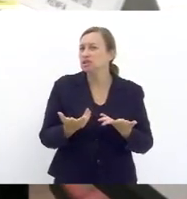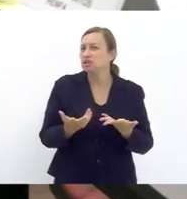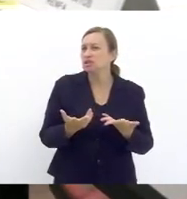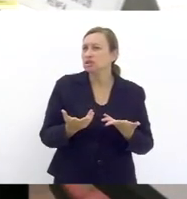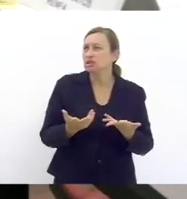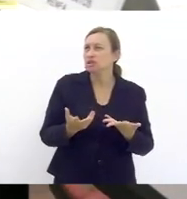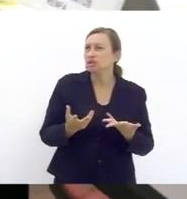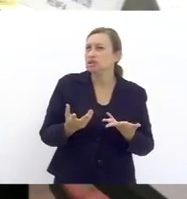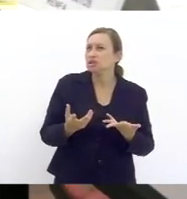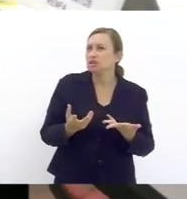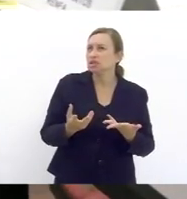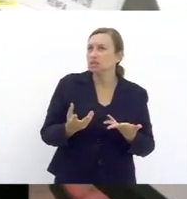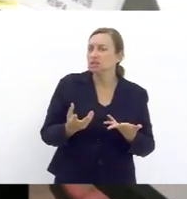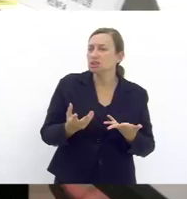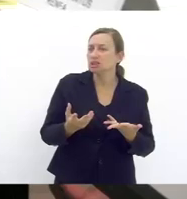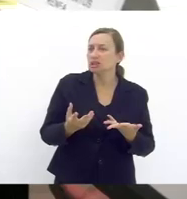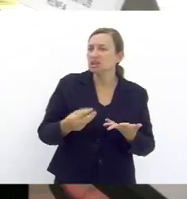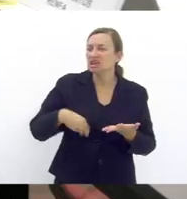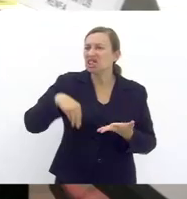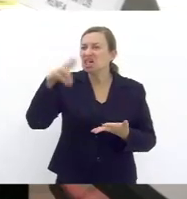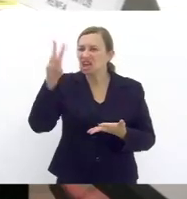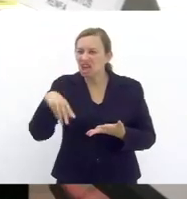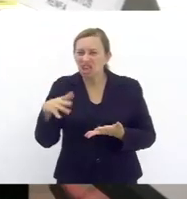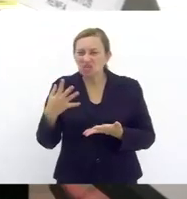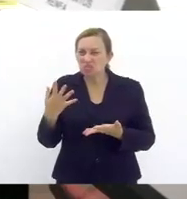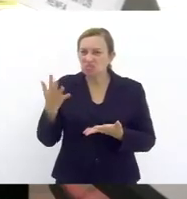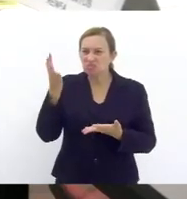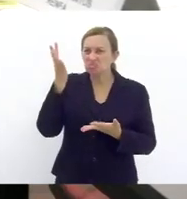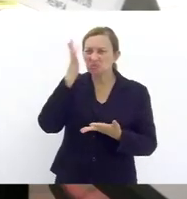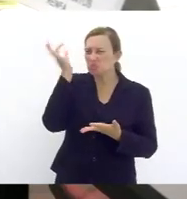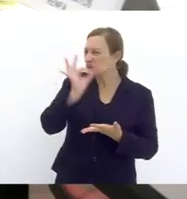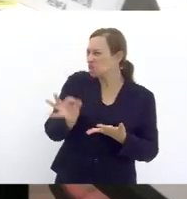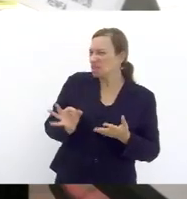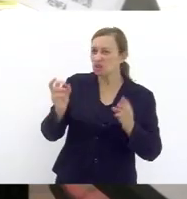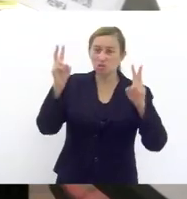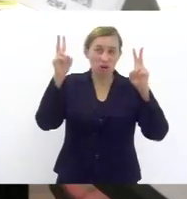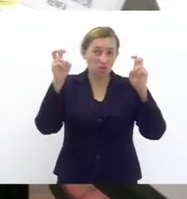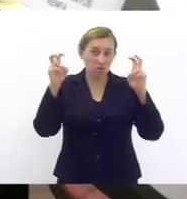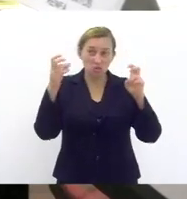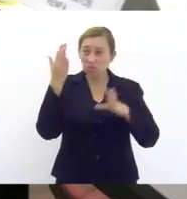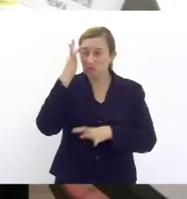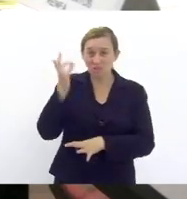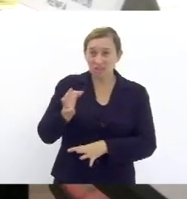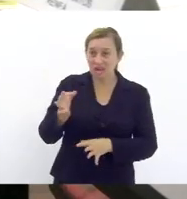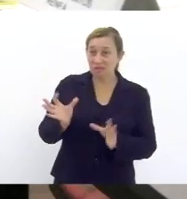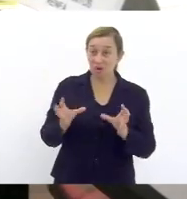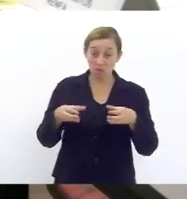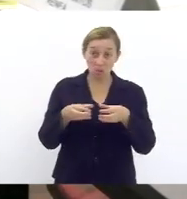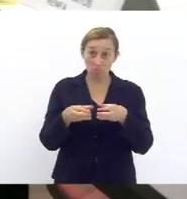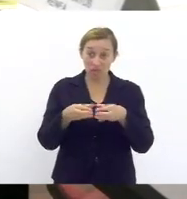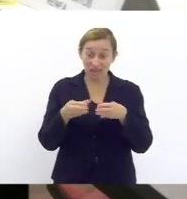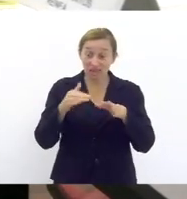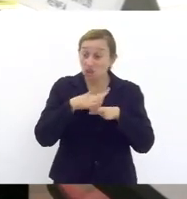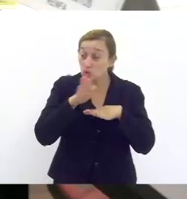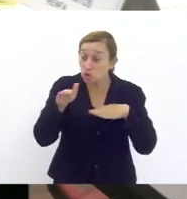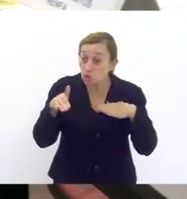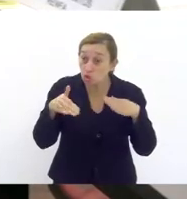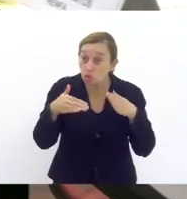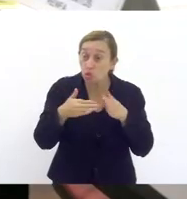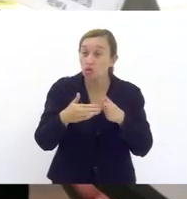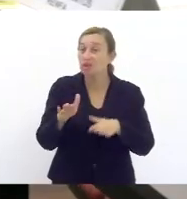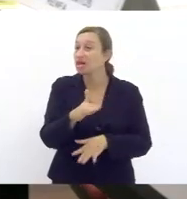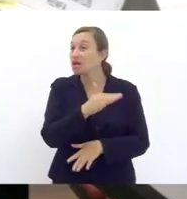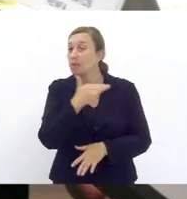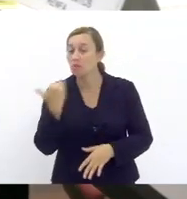né quem tá por fora e não não quer compreender o assunto não entende que é uma comunidade inteira que